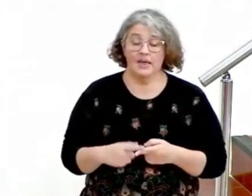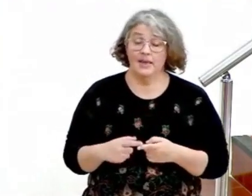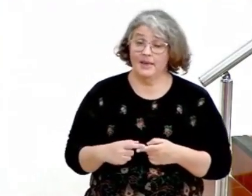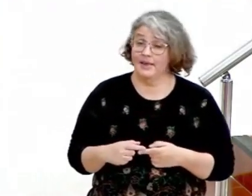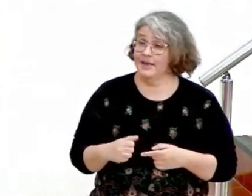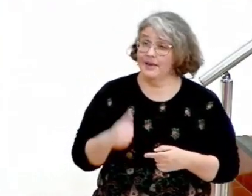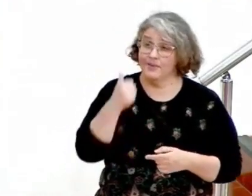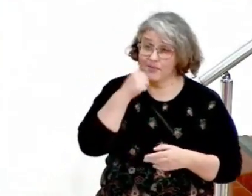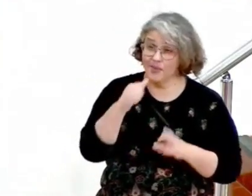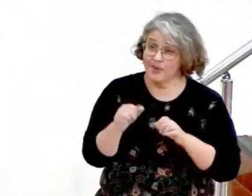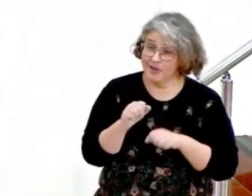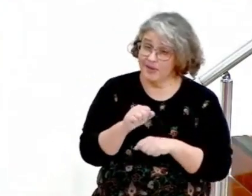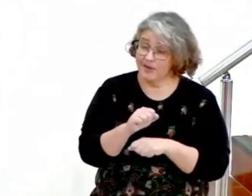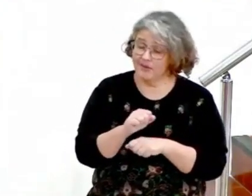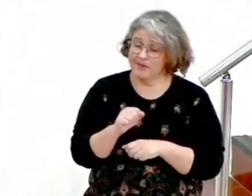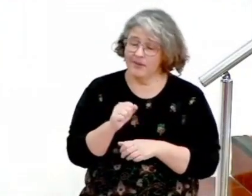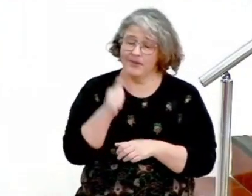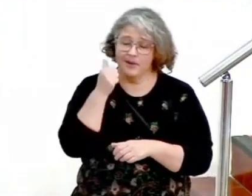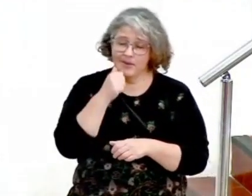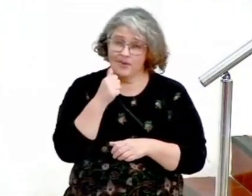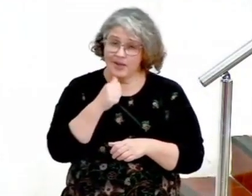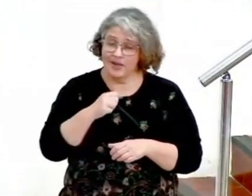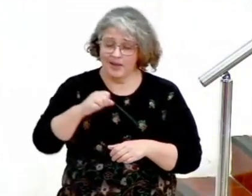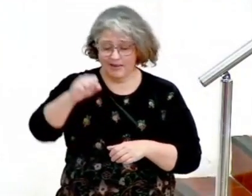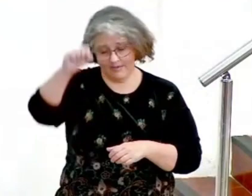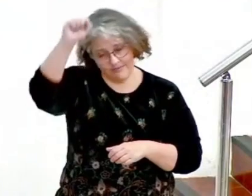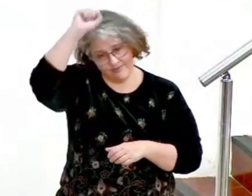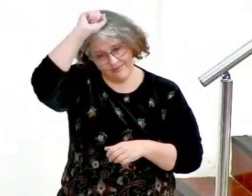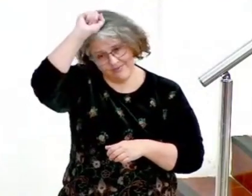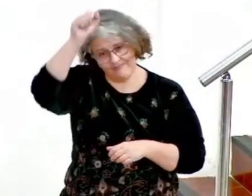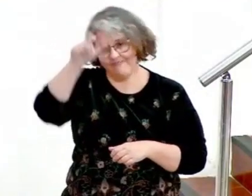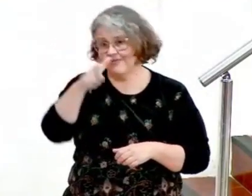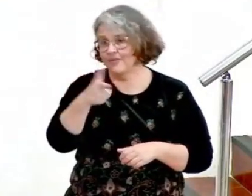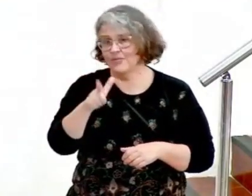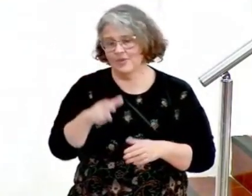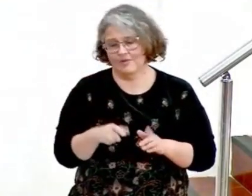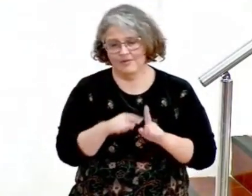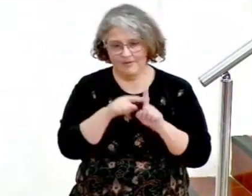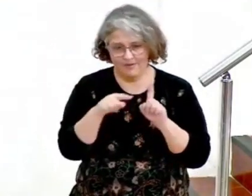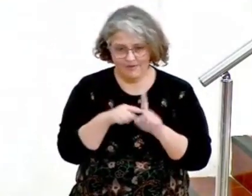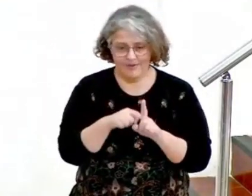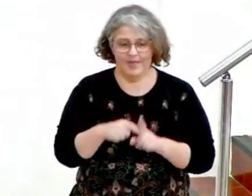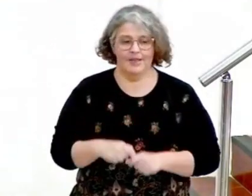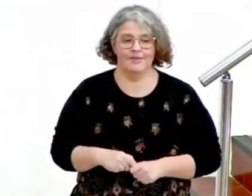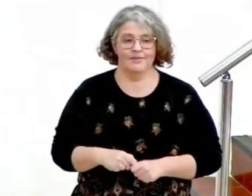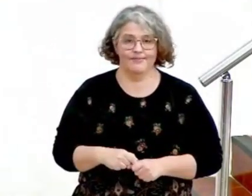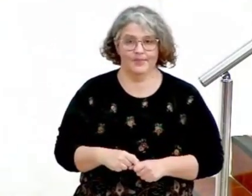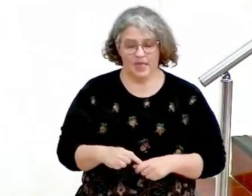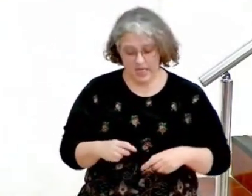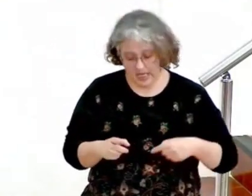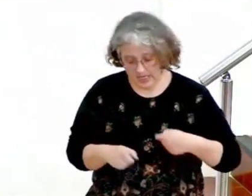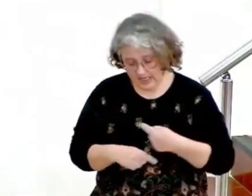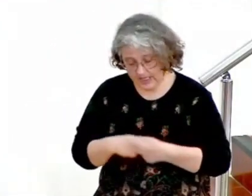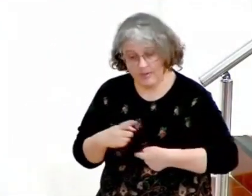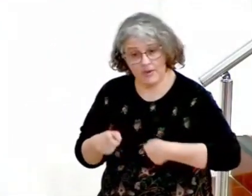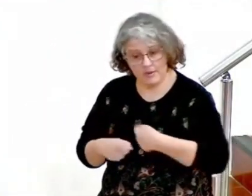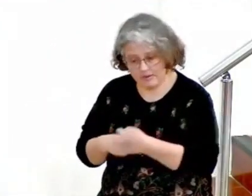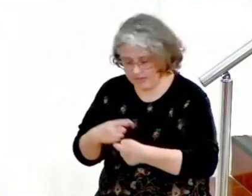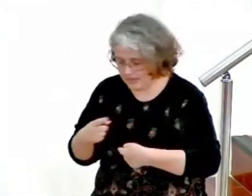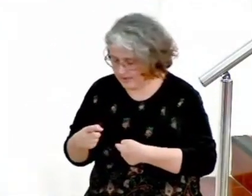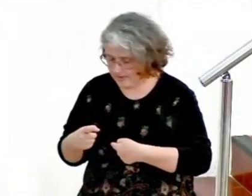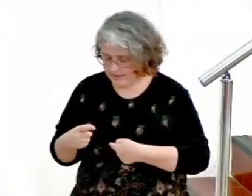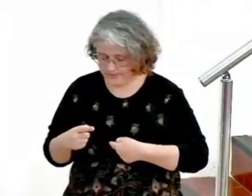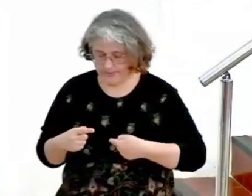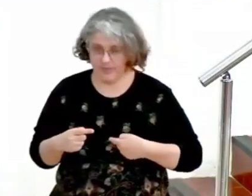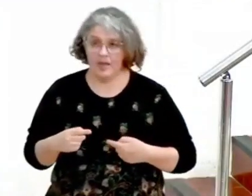tinha filhos. Depois, o capítulo 12, começa a cena da peregrinação, o chamado